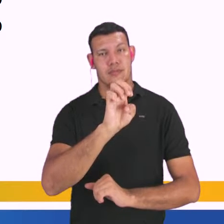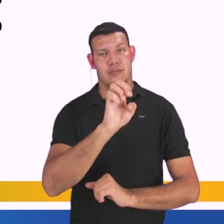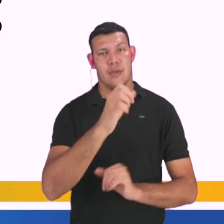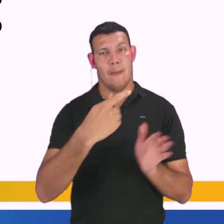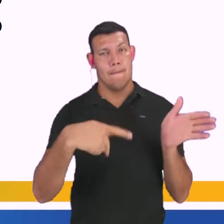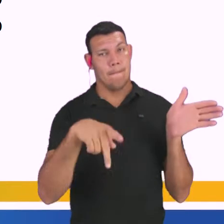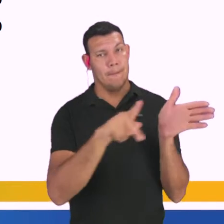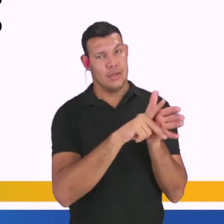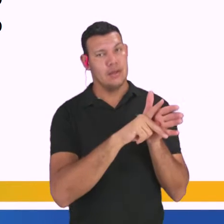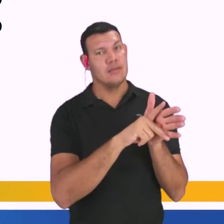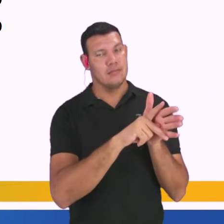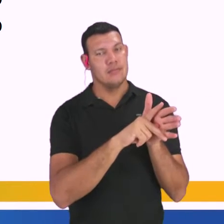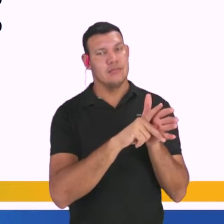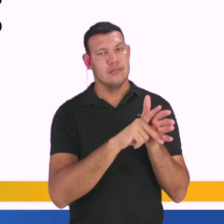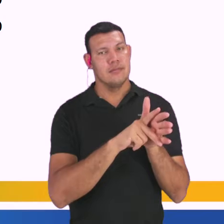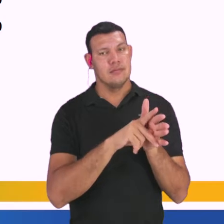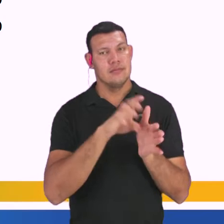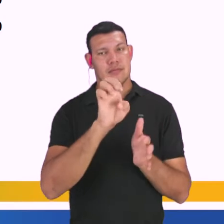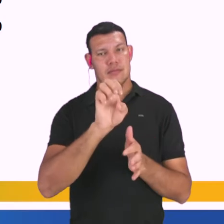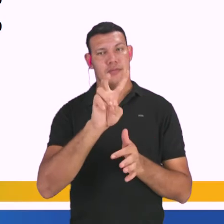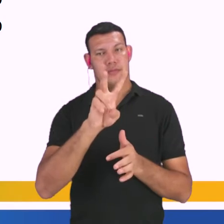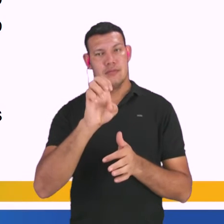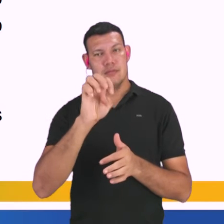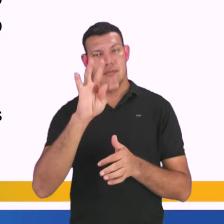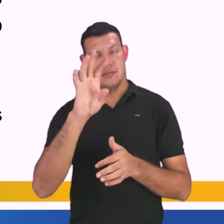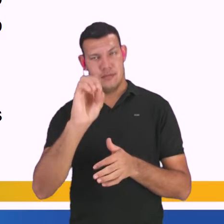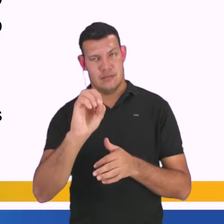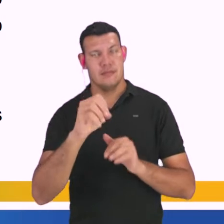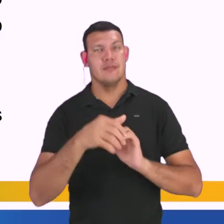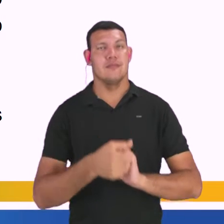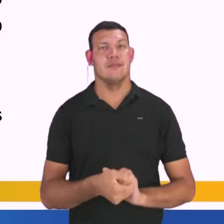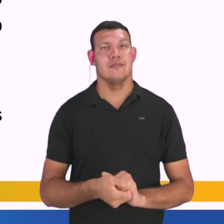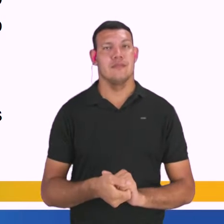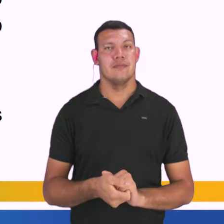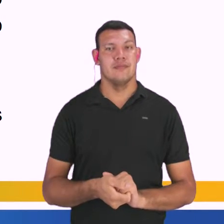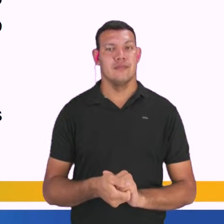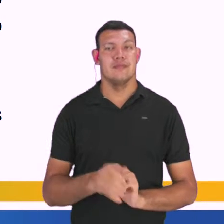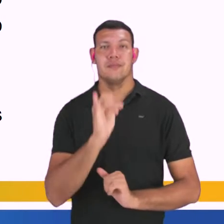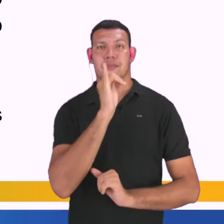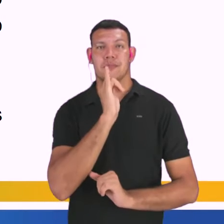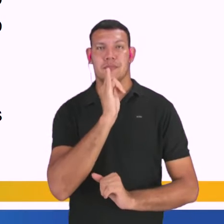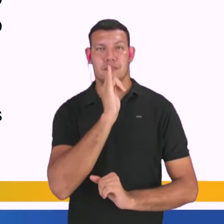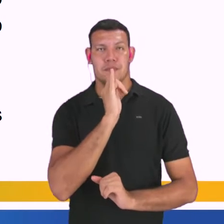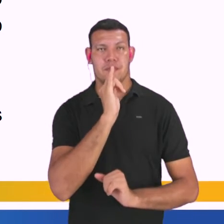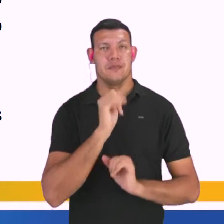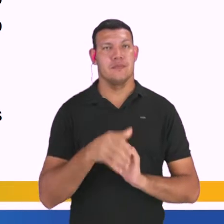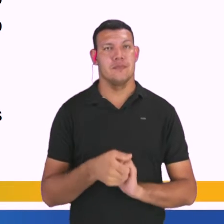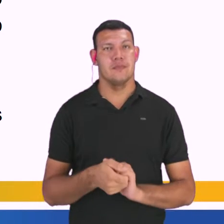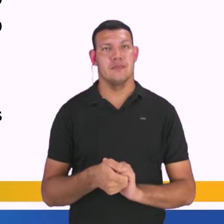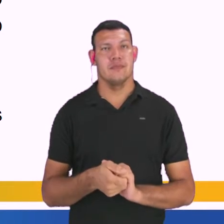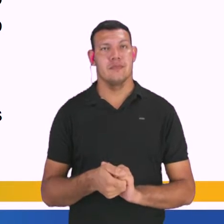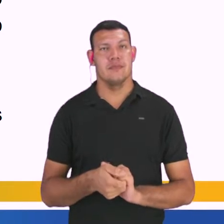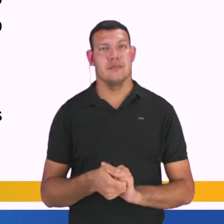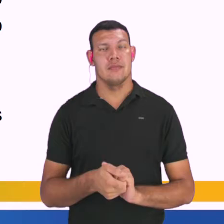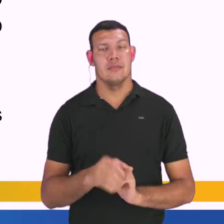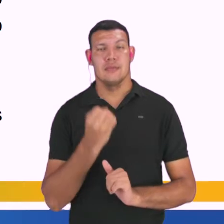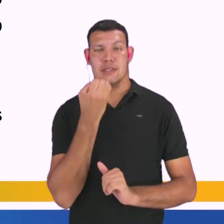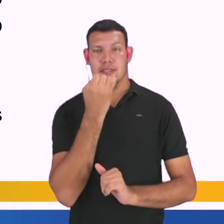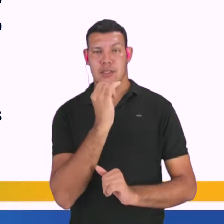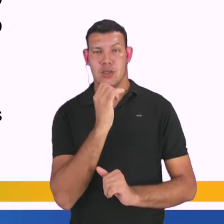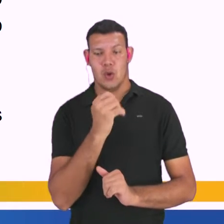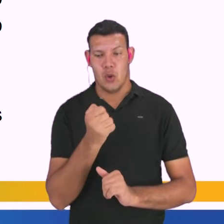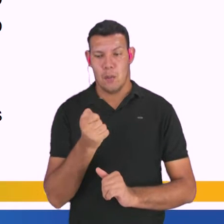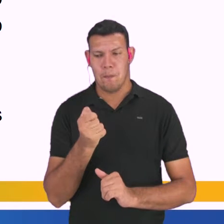o evento tá em questão é Oi e aí nós temos um exemplo aí quando sair